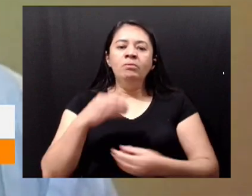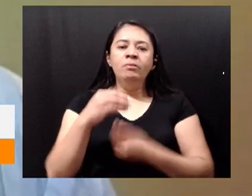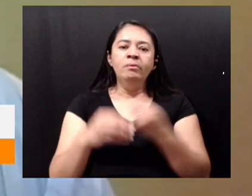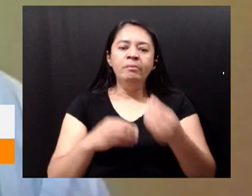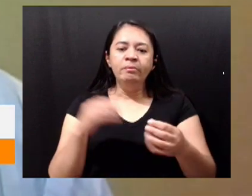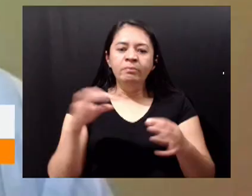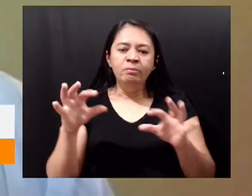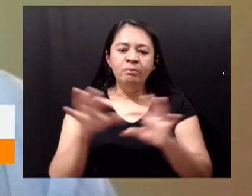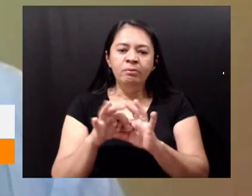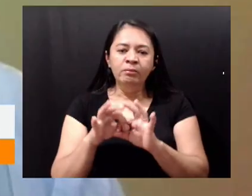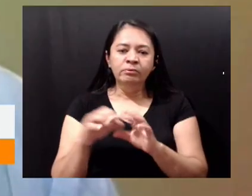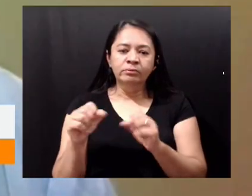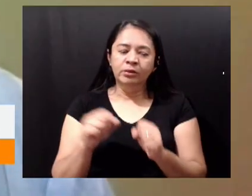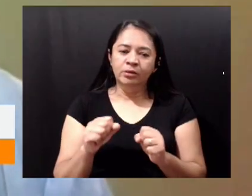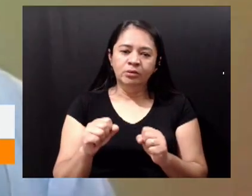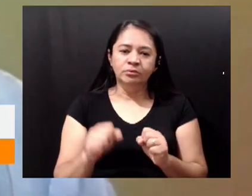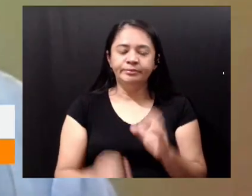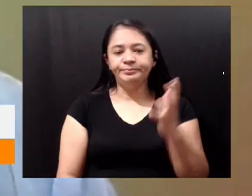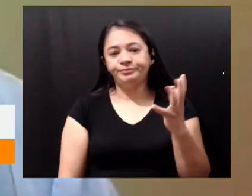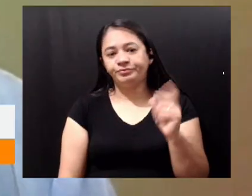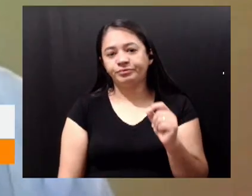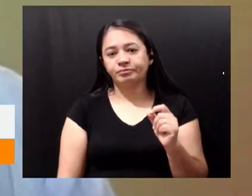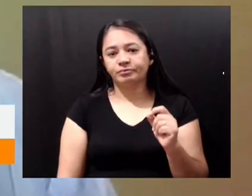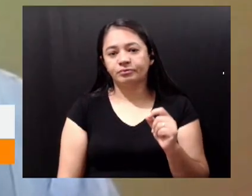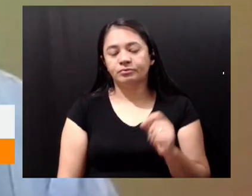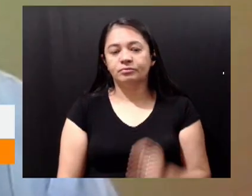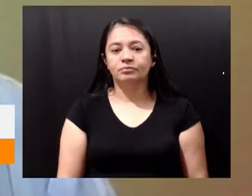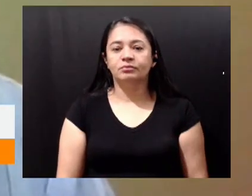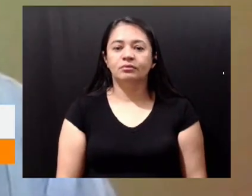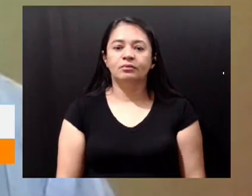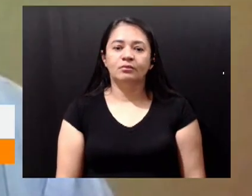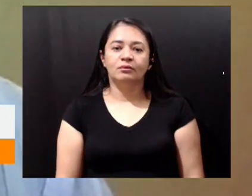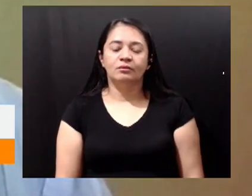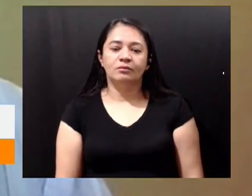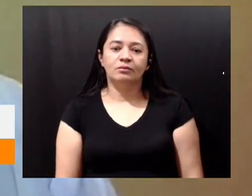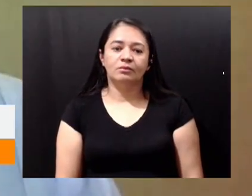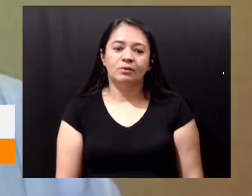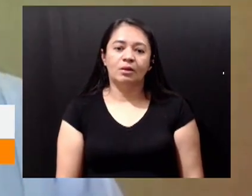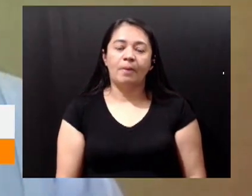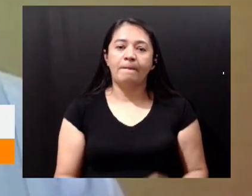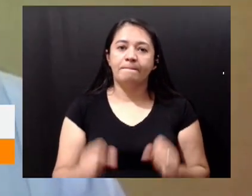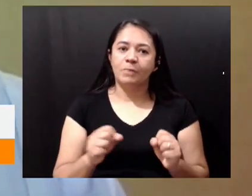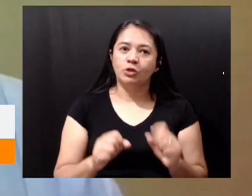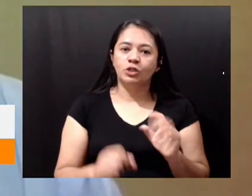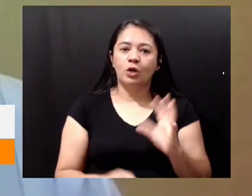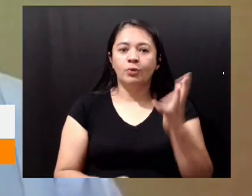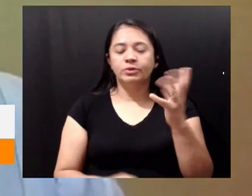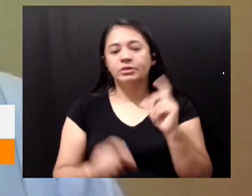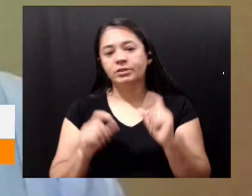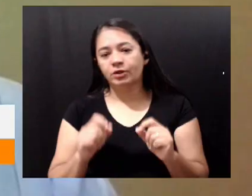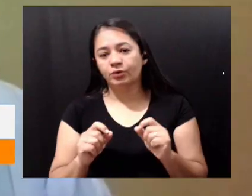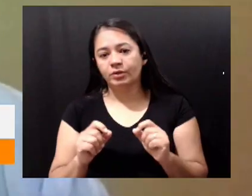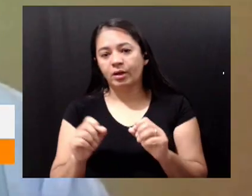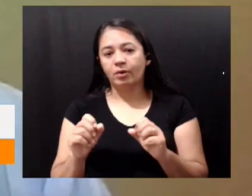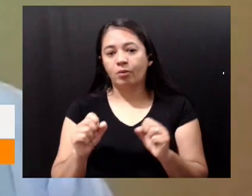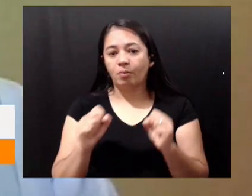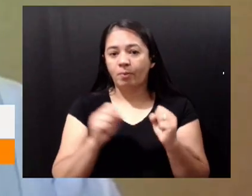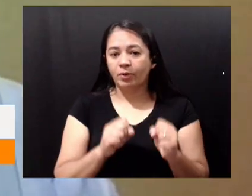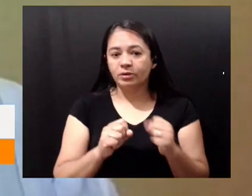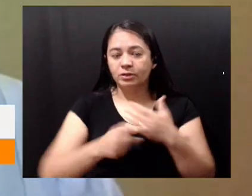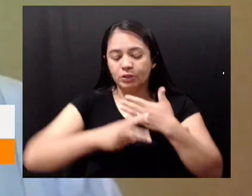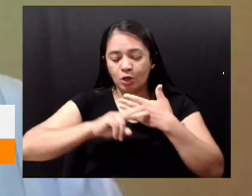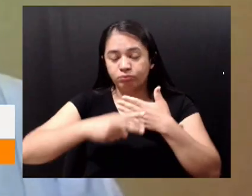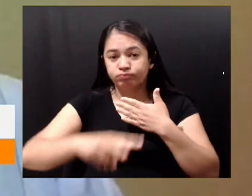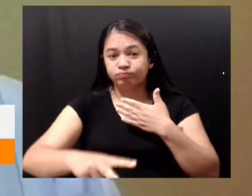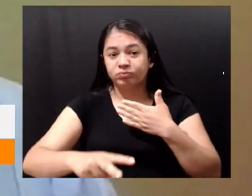podem ser indiferentes, né? Pode ser que um não altere o outro, mas alguns medicamentos, eles podem potencializar um efeito adverso, ou